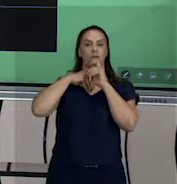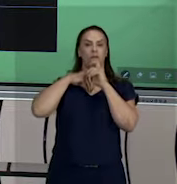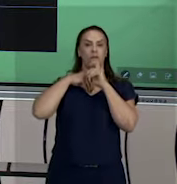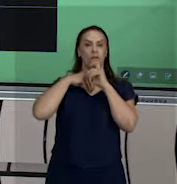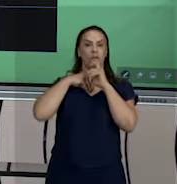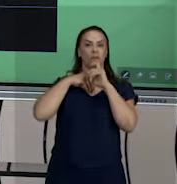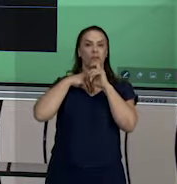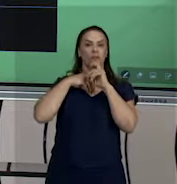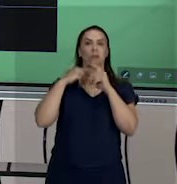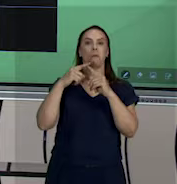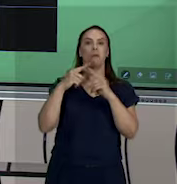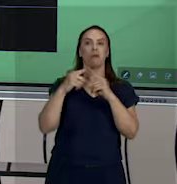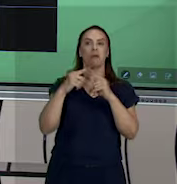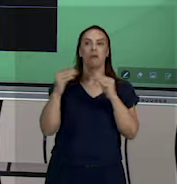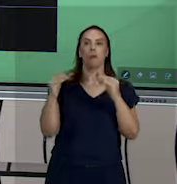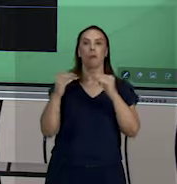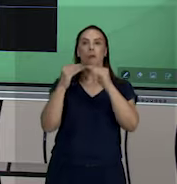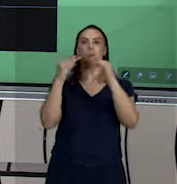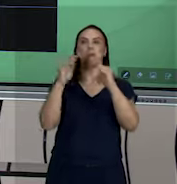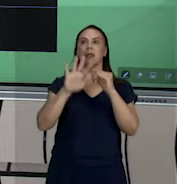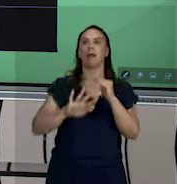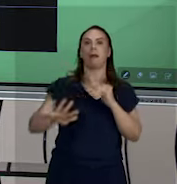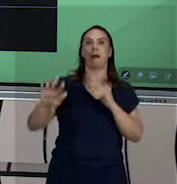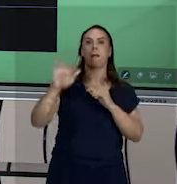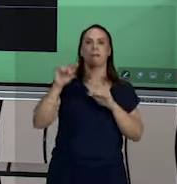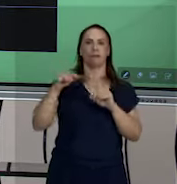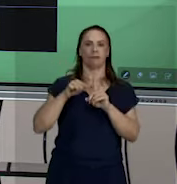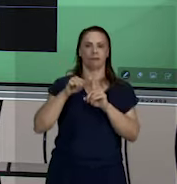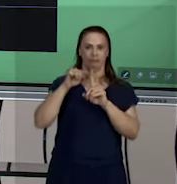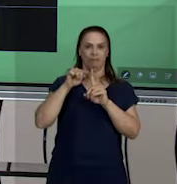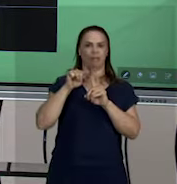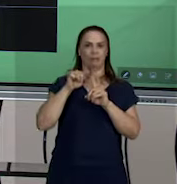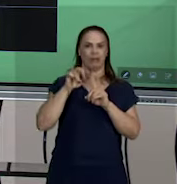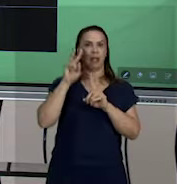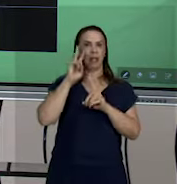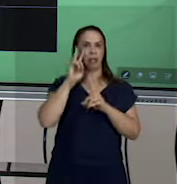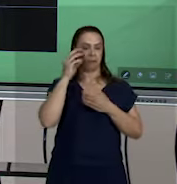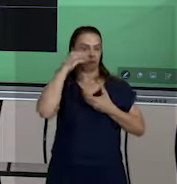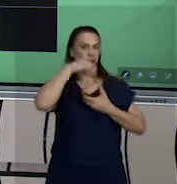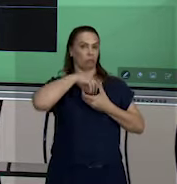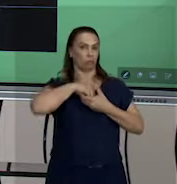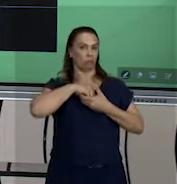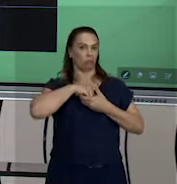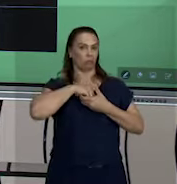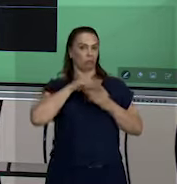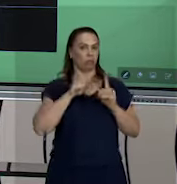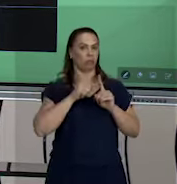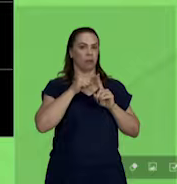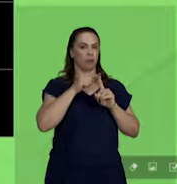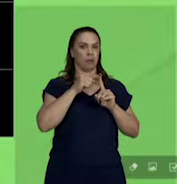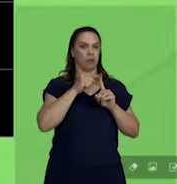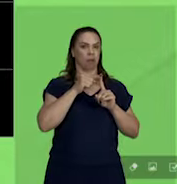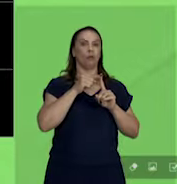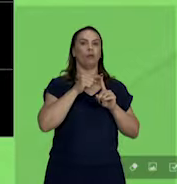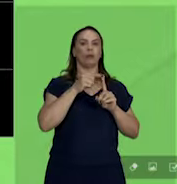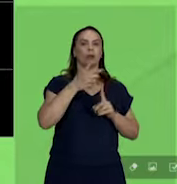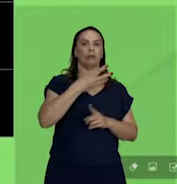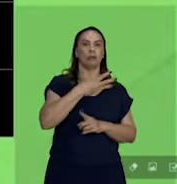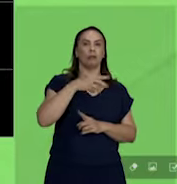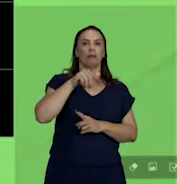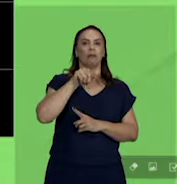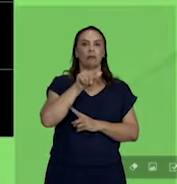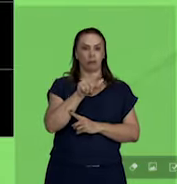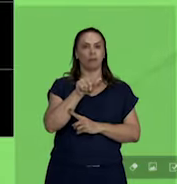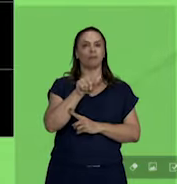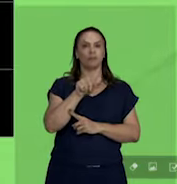está pegando o ar do ambiente e o nosso corpo, lembra lá que ele está a 37 graus? Então, no movimento de entrada,